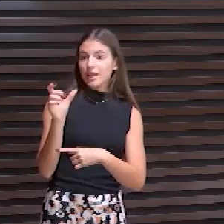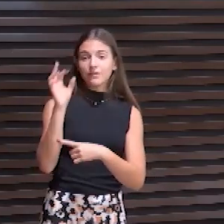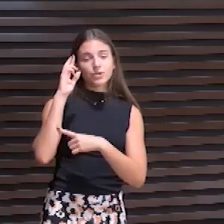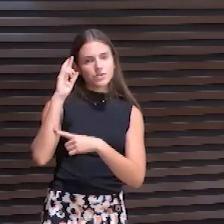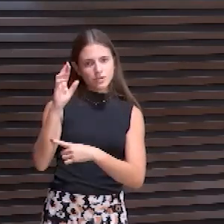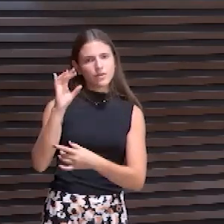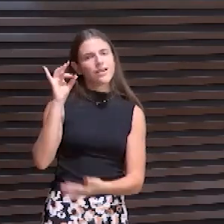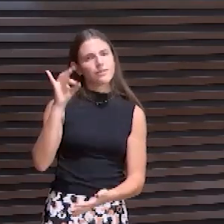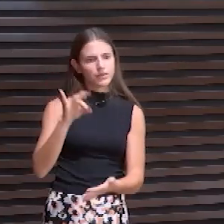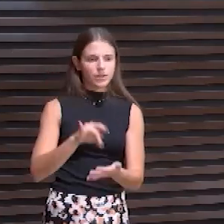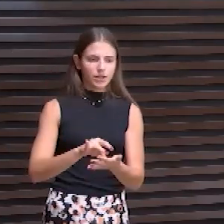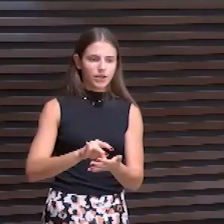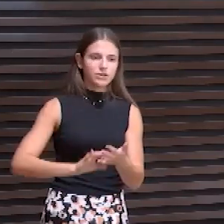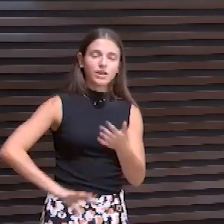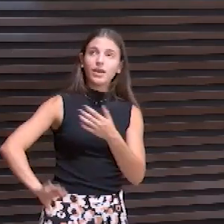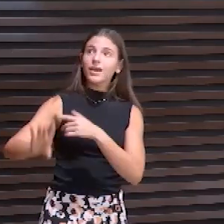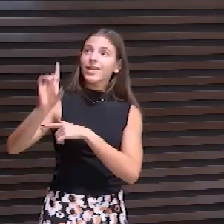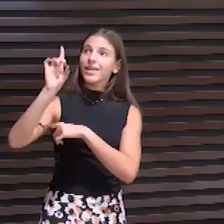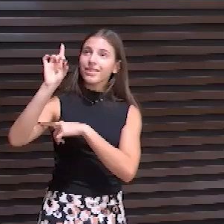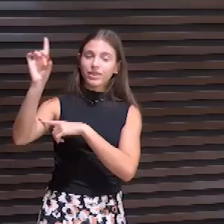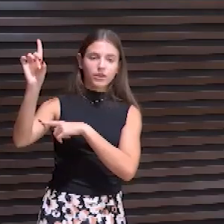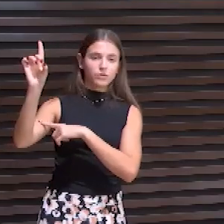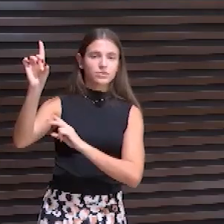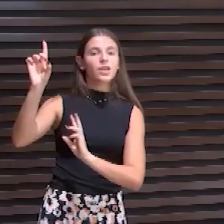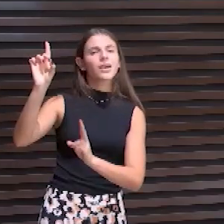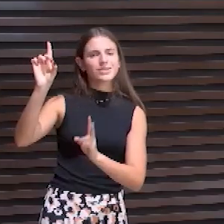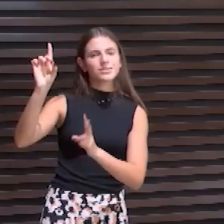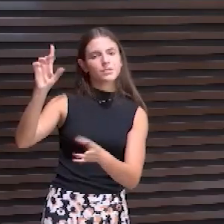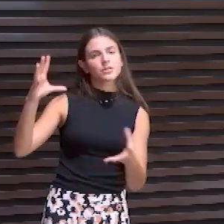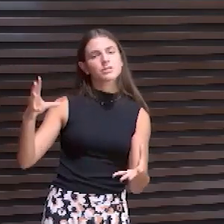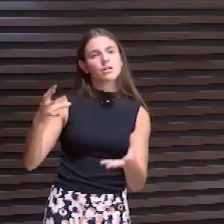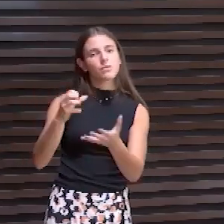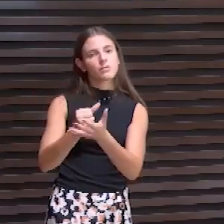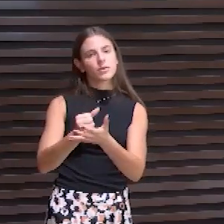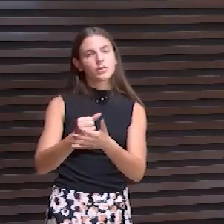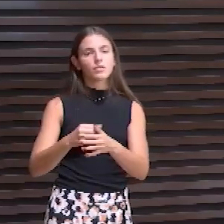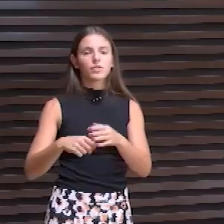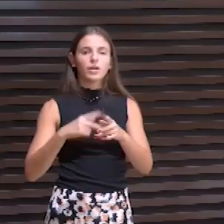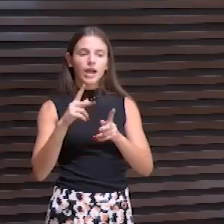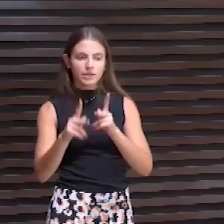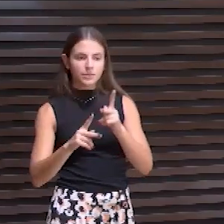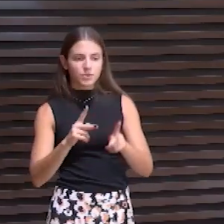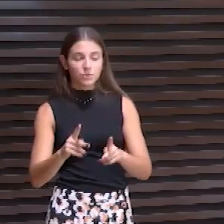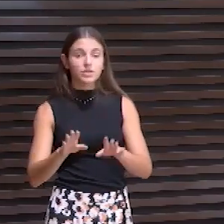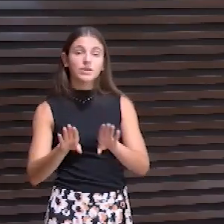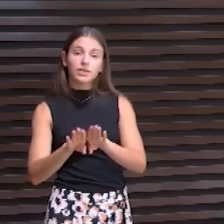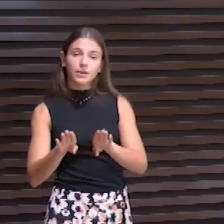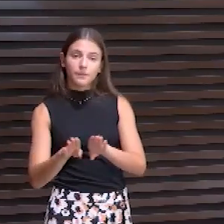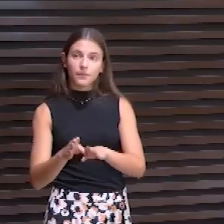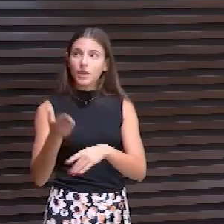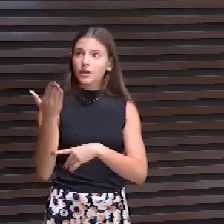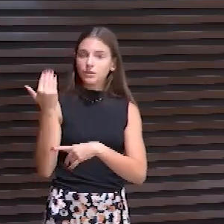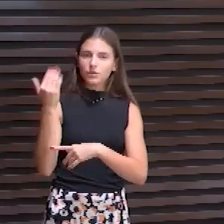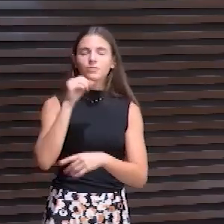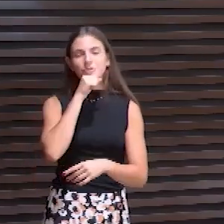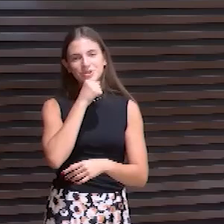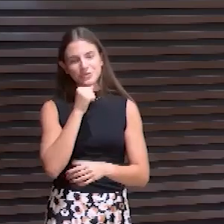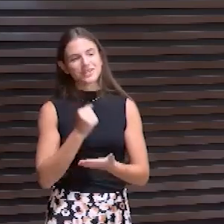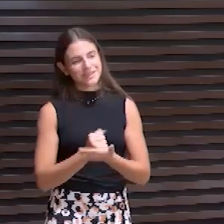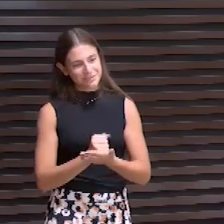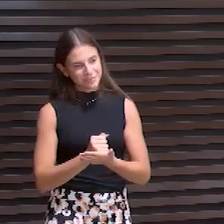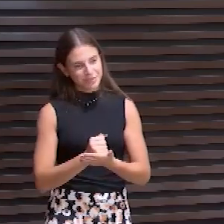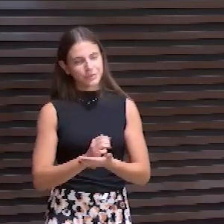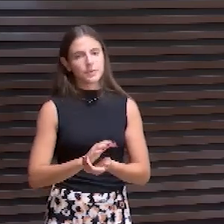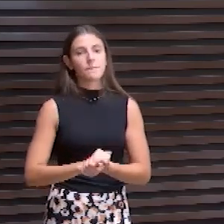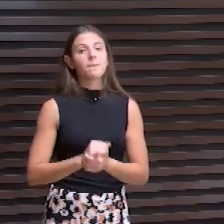É Deus sempre salvando gentios, até no Antigo Testamento. Muitos não se atentam a isso, mas Deus